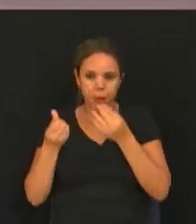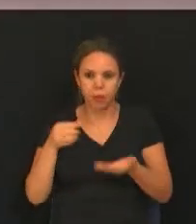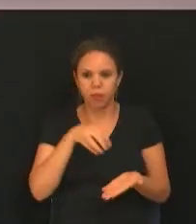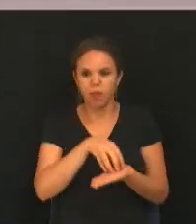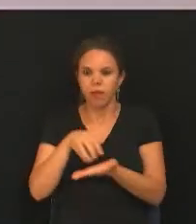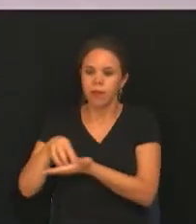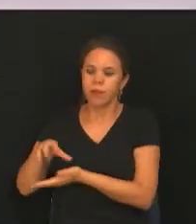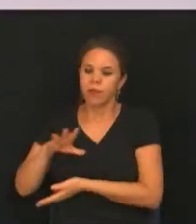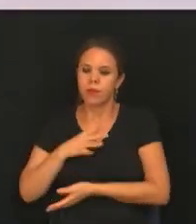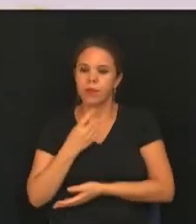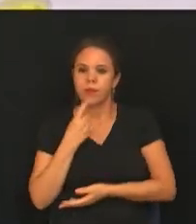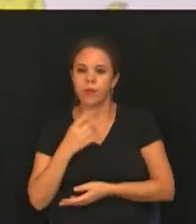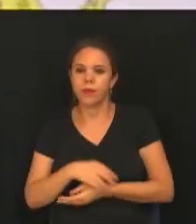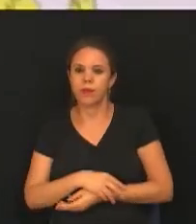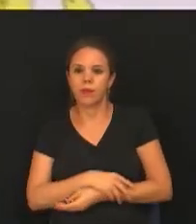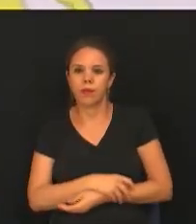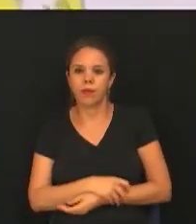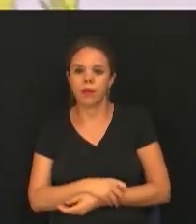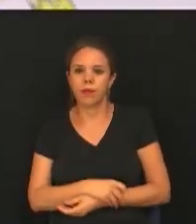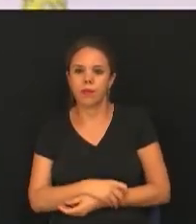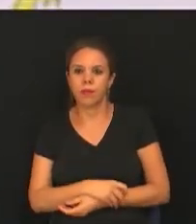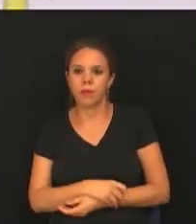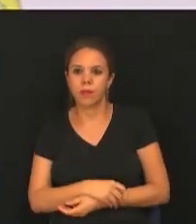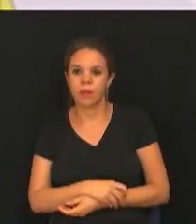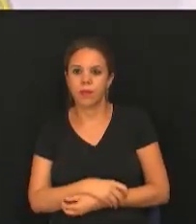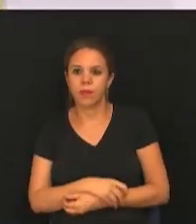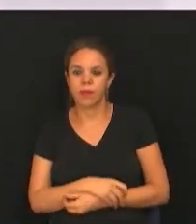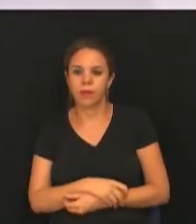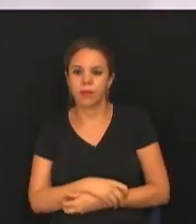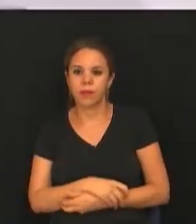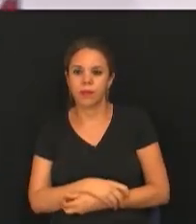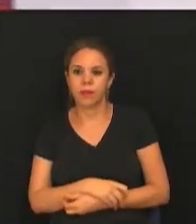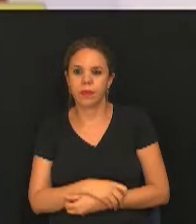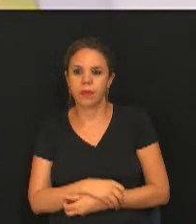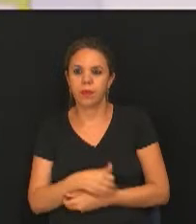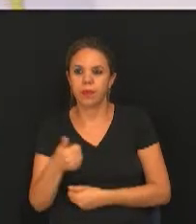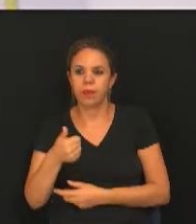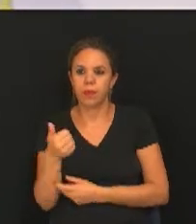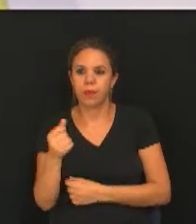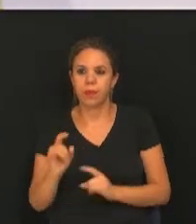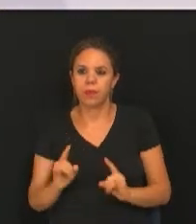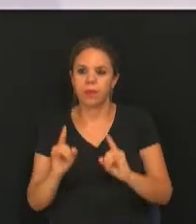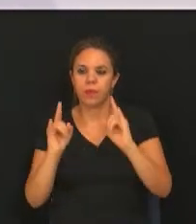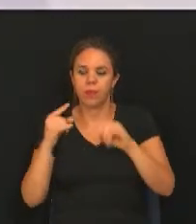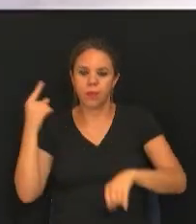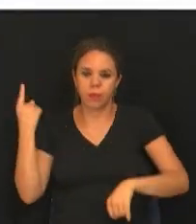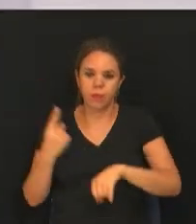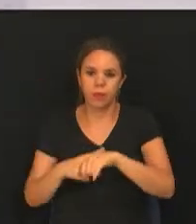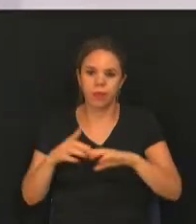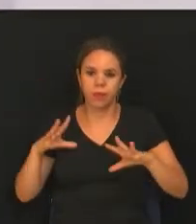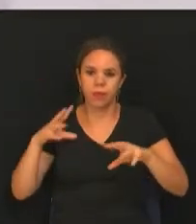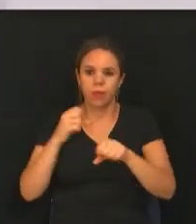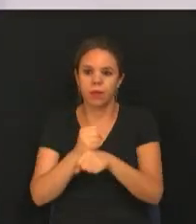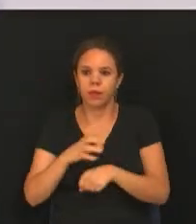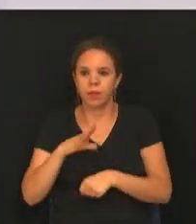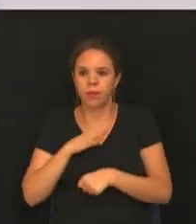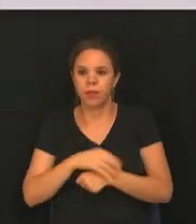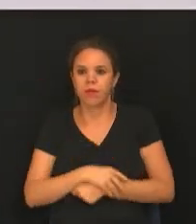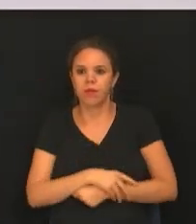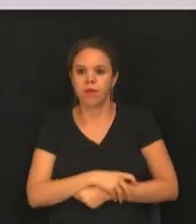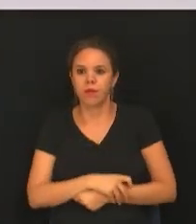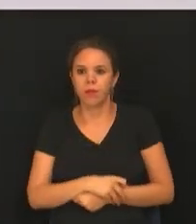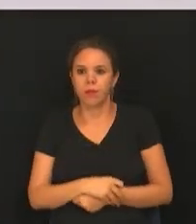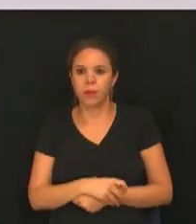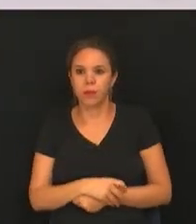cidade de Campinas, né? Esse quartel é o primeiro quartel, o pioneiro de toda a cidade, né?